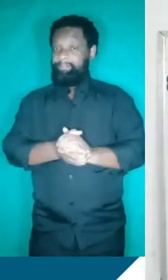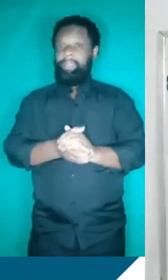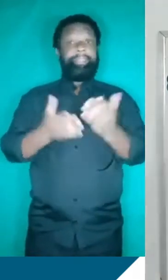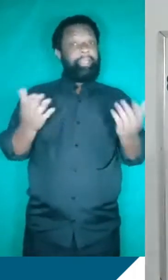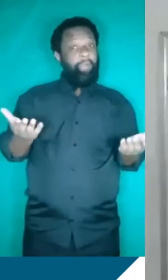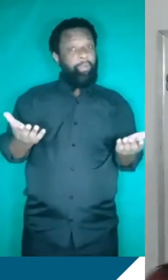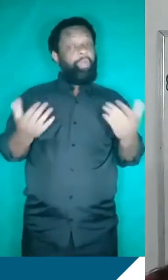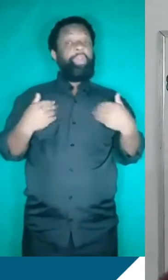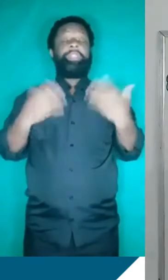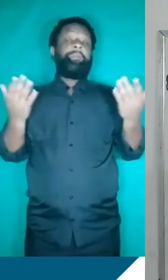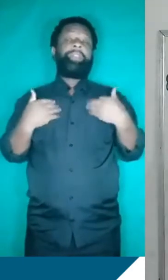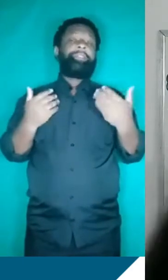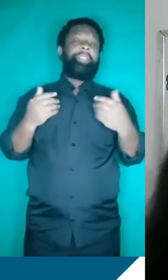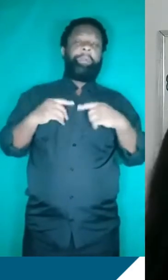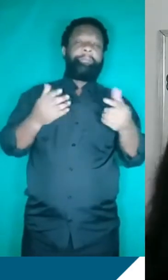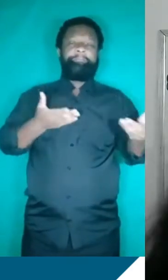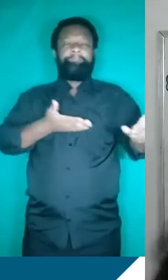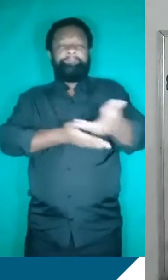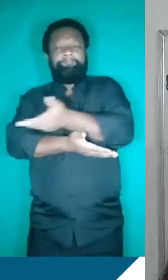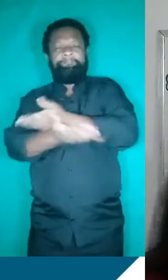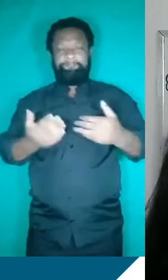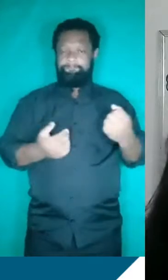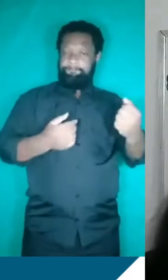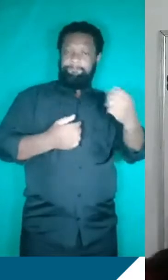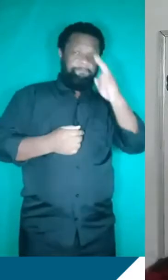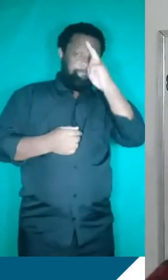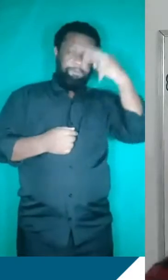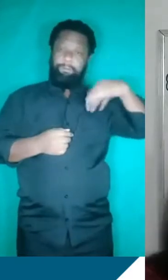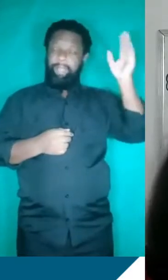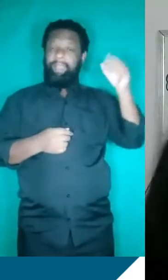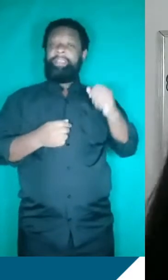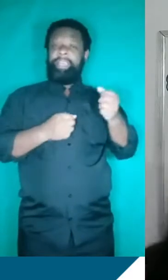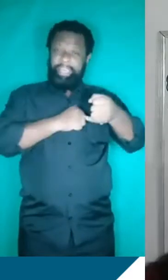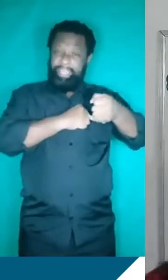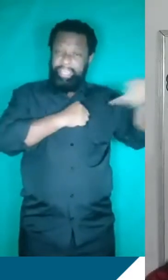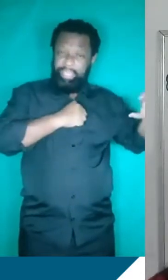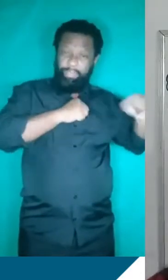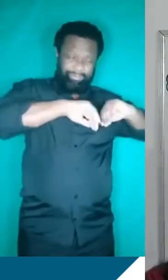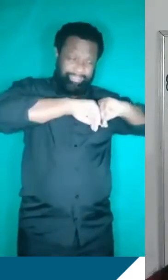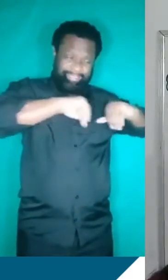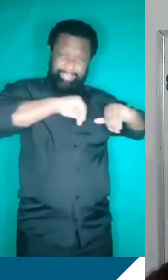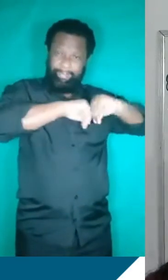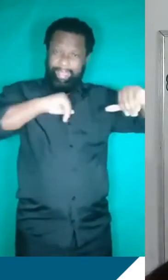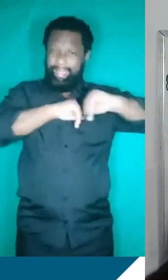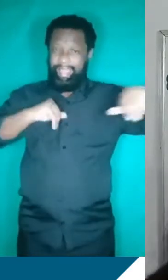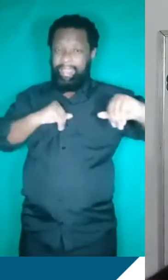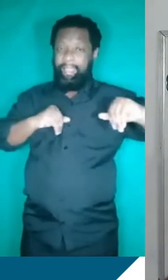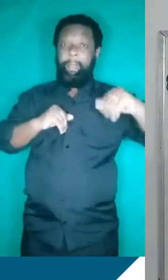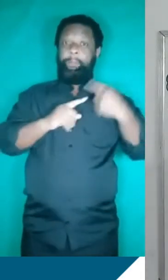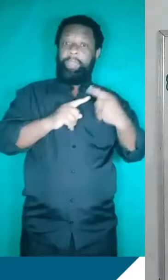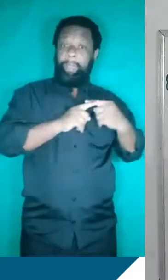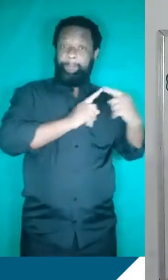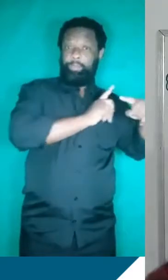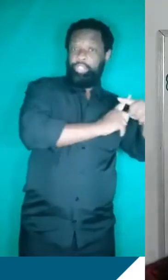Tudo bem? Sendo assim, pessoal, como é uma interação muito mais forte, como separar íons de cargas opostas que tendem